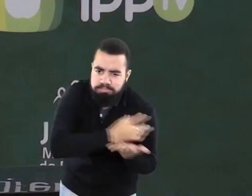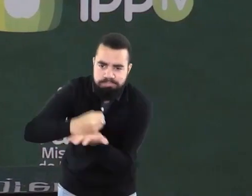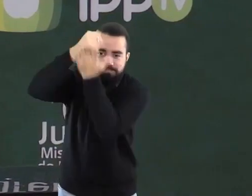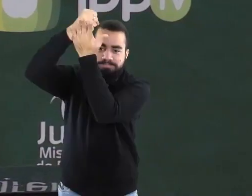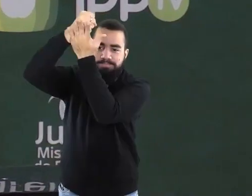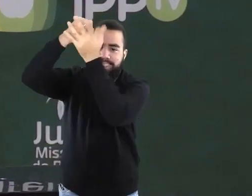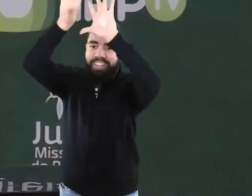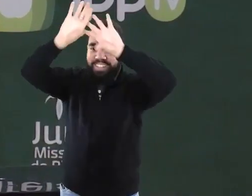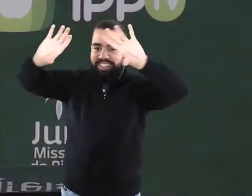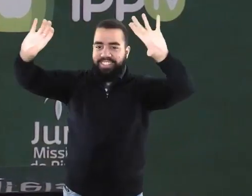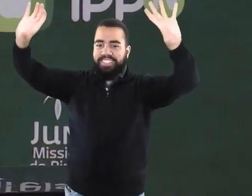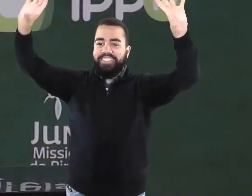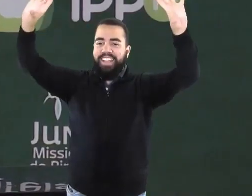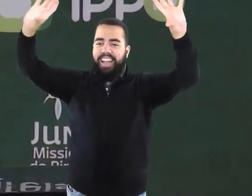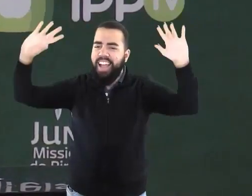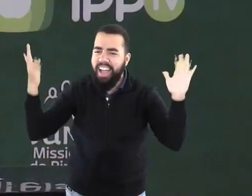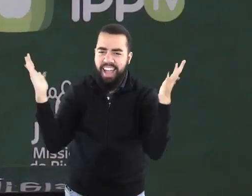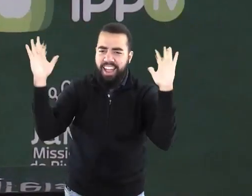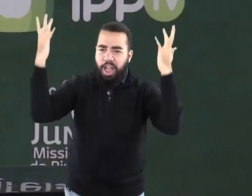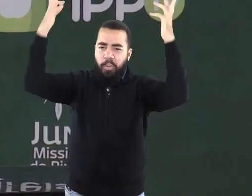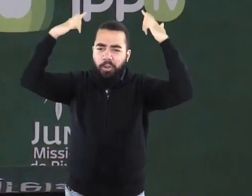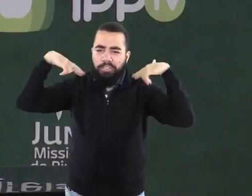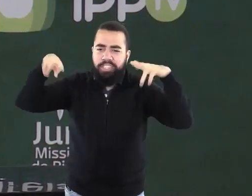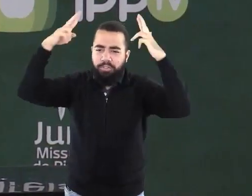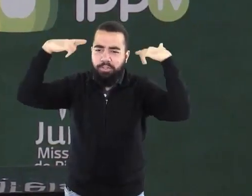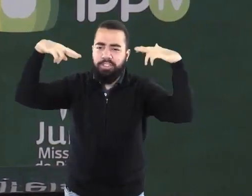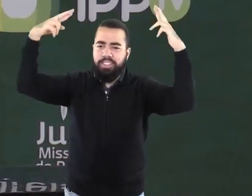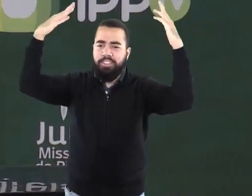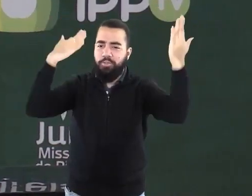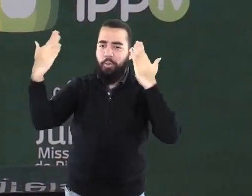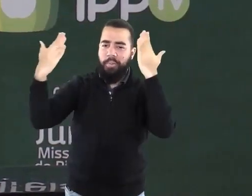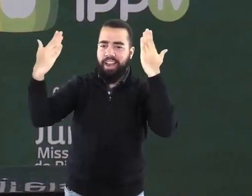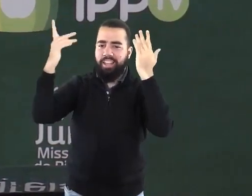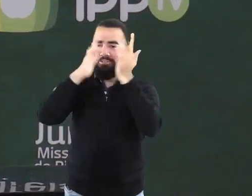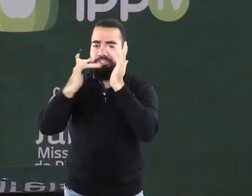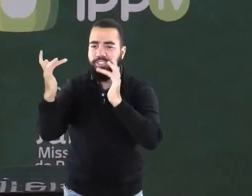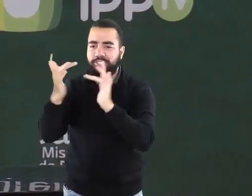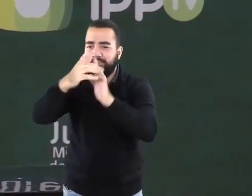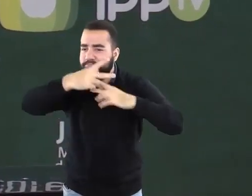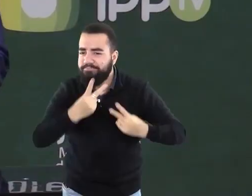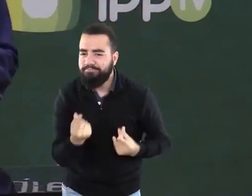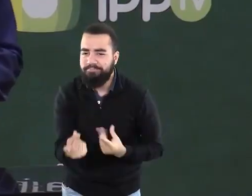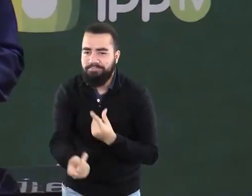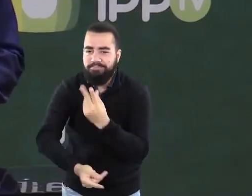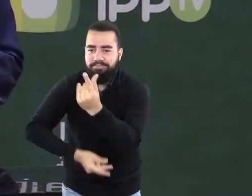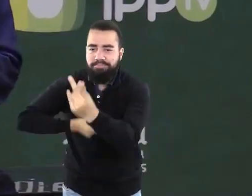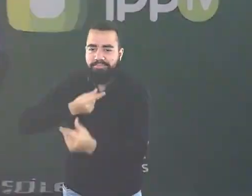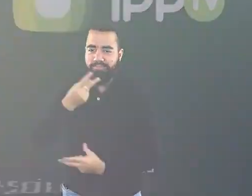bodas do Cordeiro para sempre e sempre e sempre. Amém.